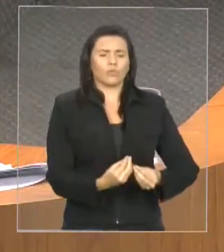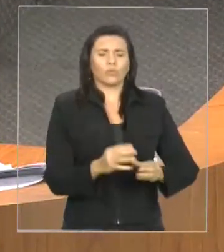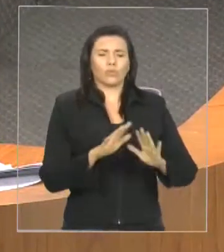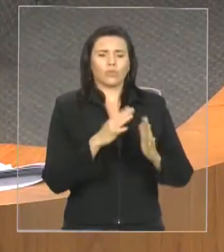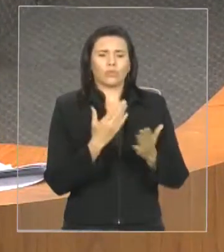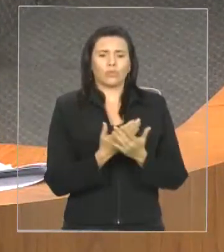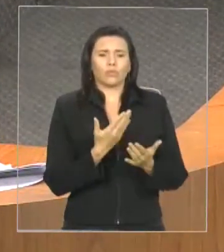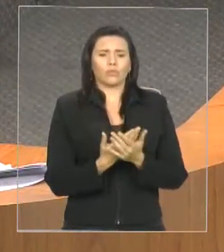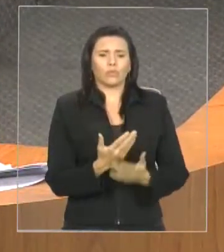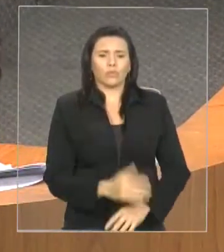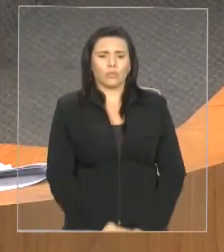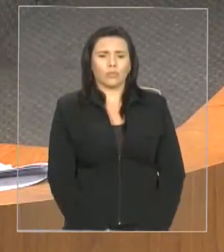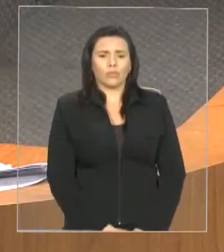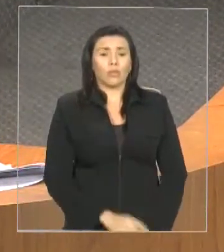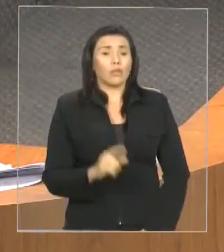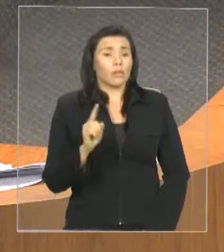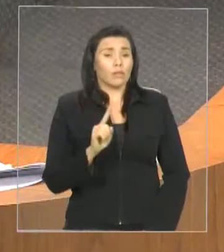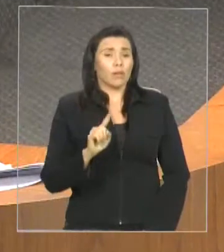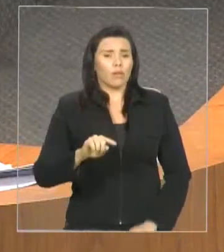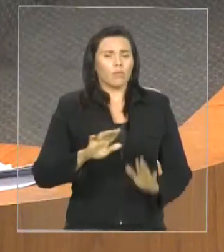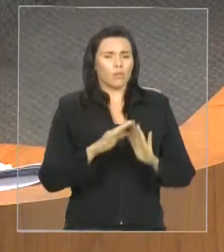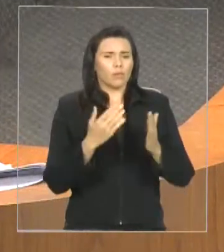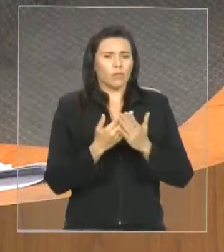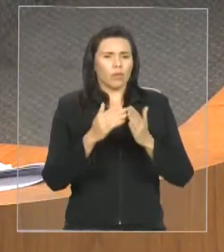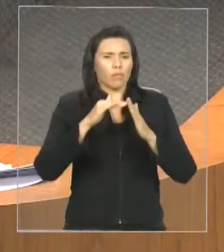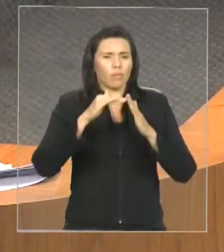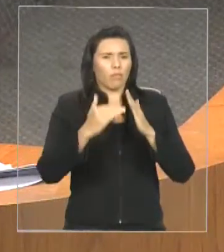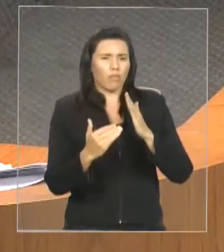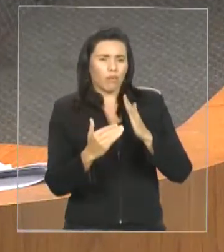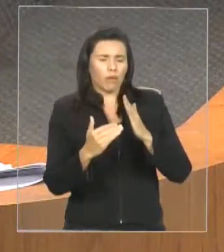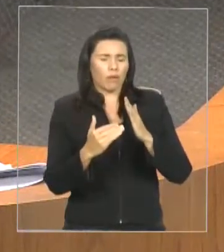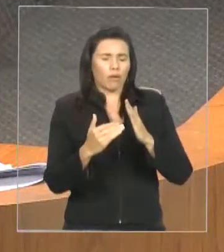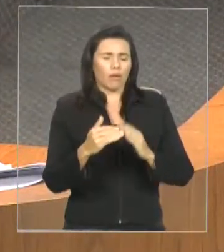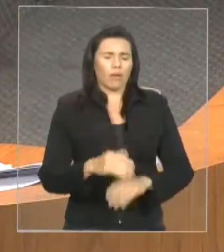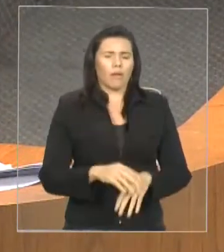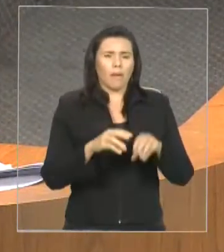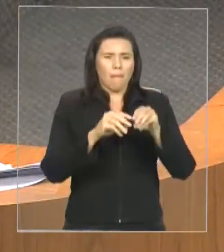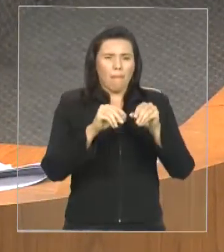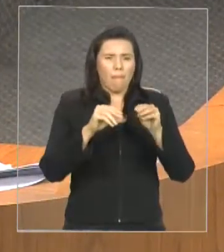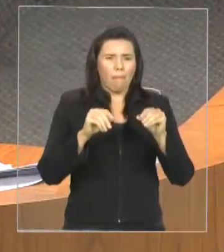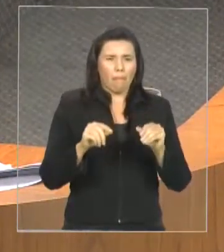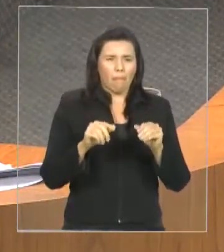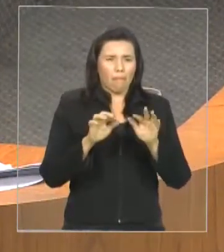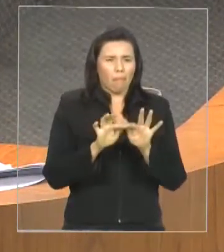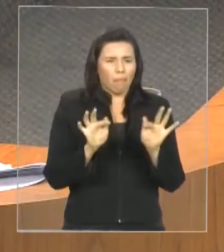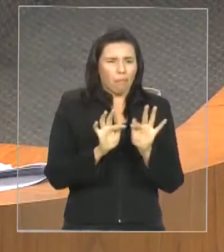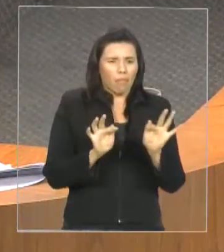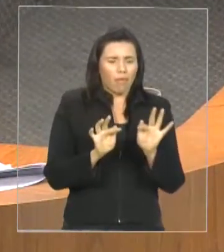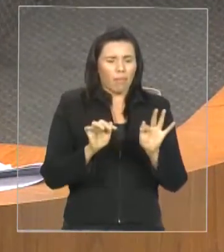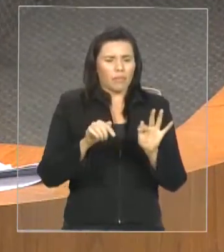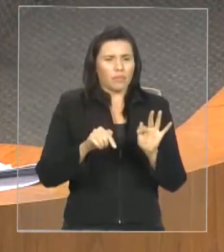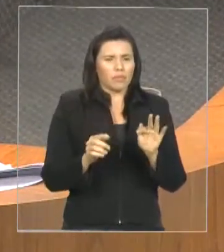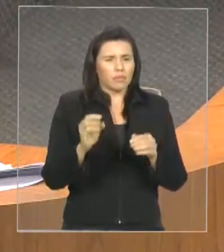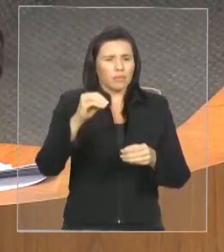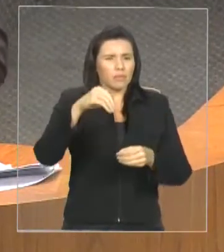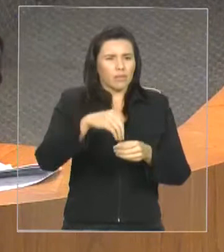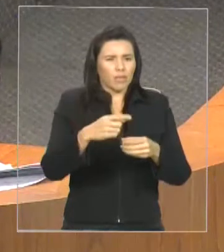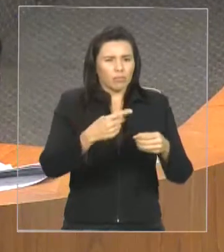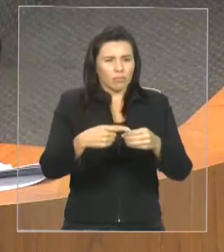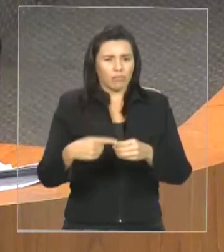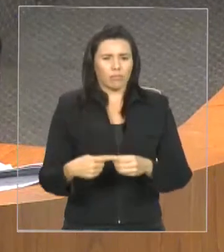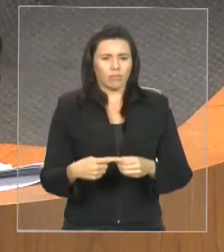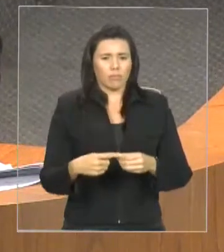Não uma escola de taipo em um município, para se fazer propaganda, mas todas as escolas de taipo dos 217